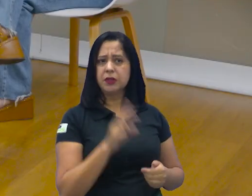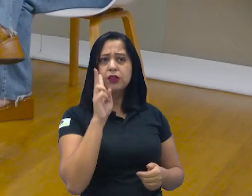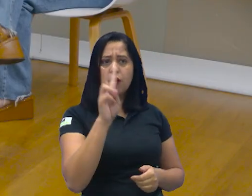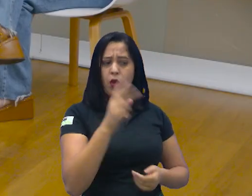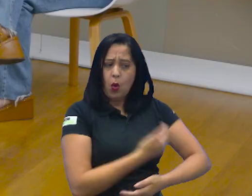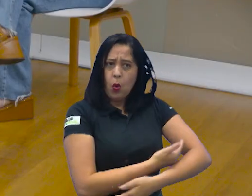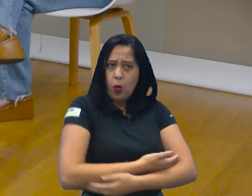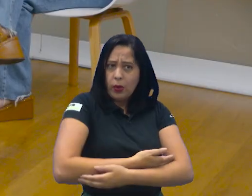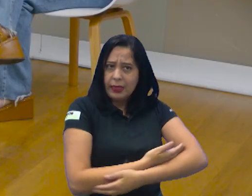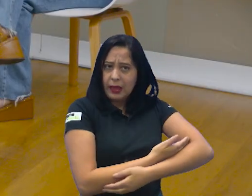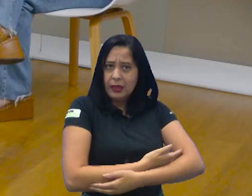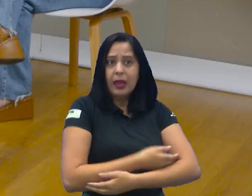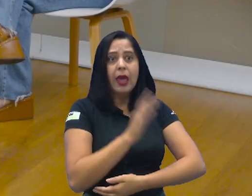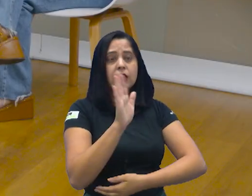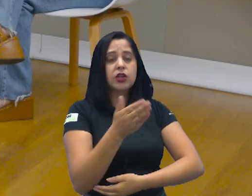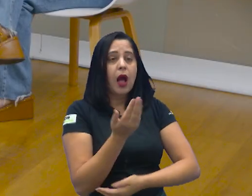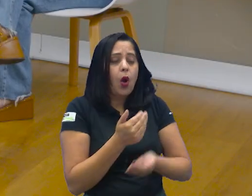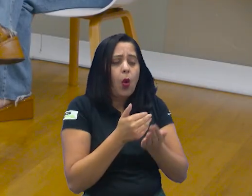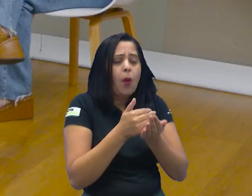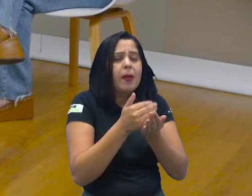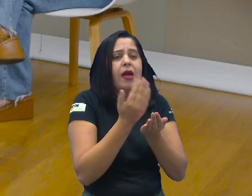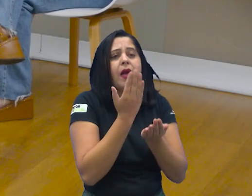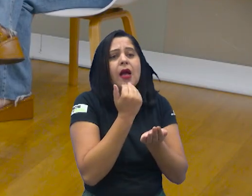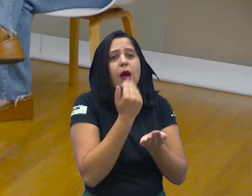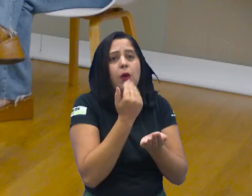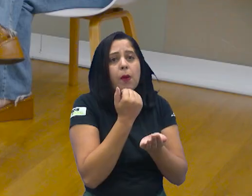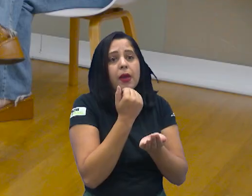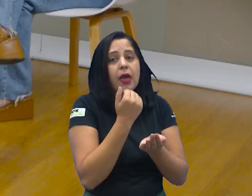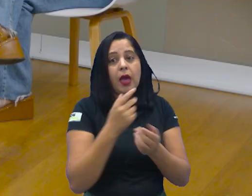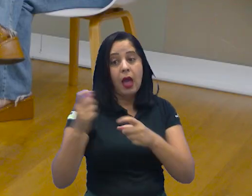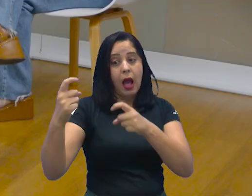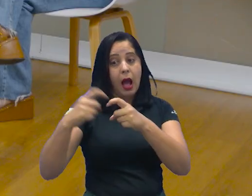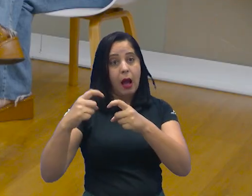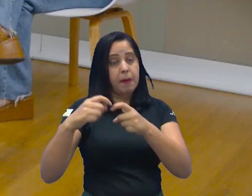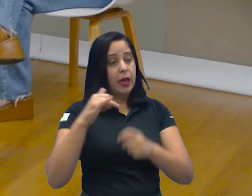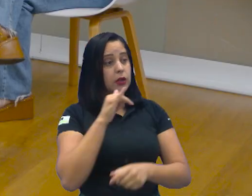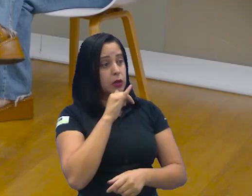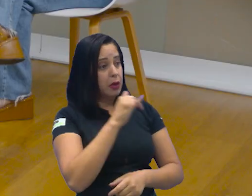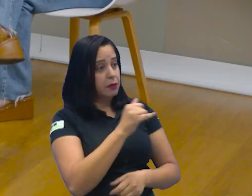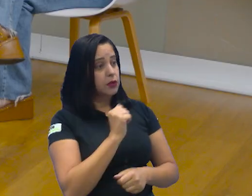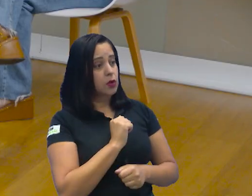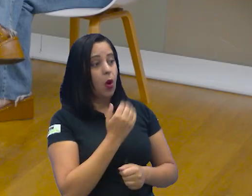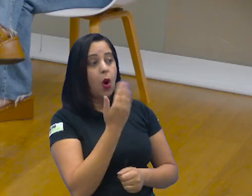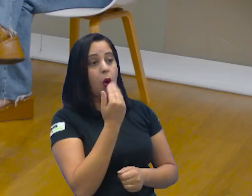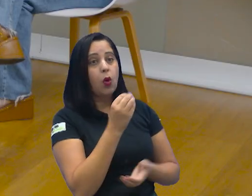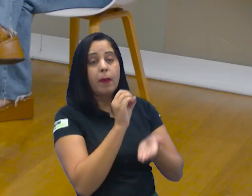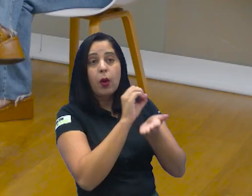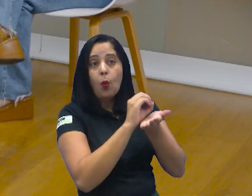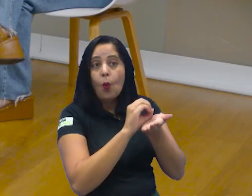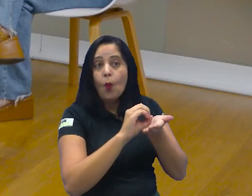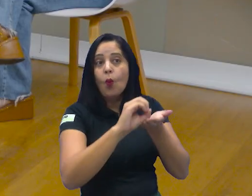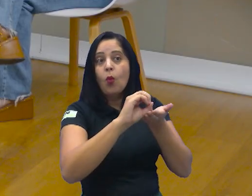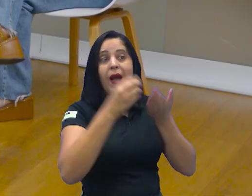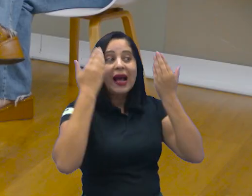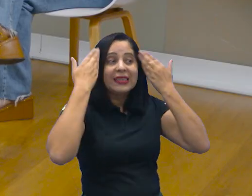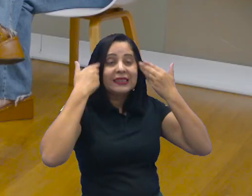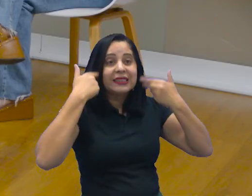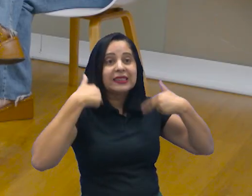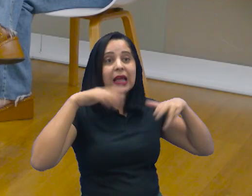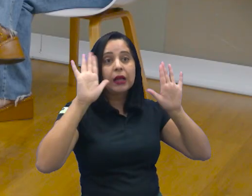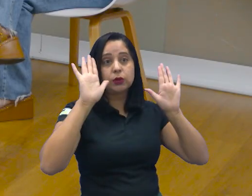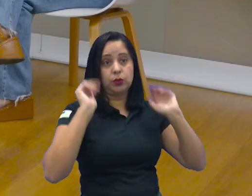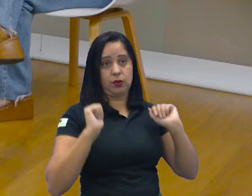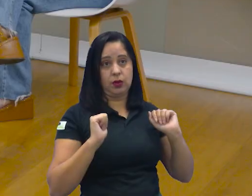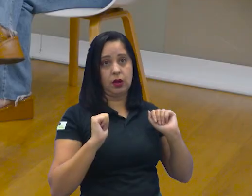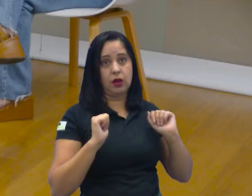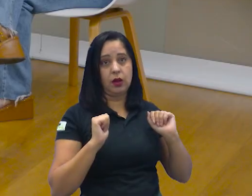bebezinho que está na introdução alimentar e a pediatra aconselhou, olha, começa com produtos mais naturais, orgânicos ou, né,